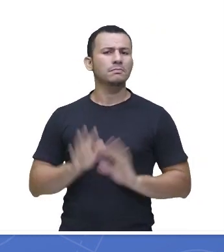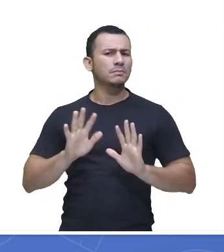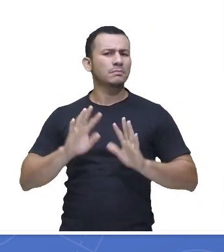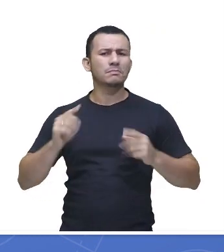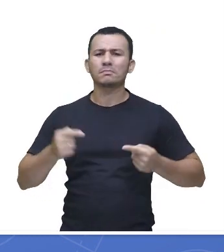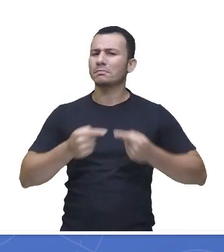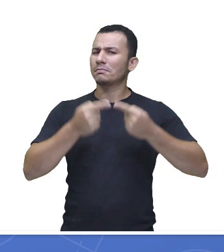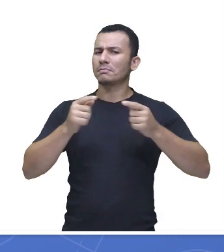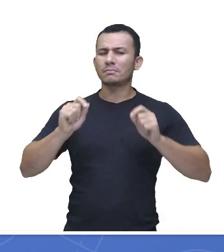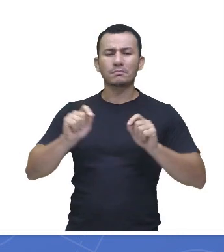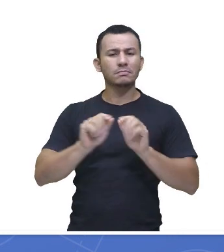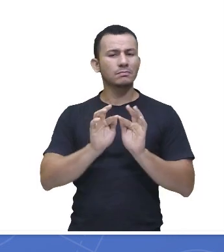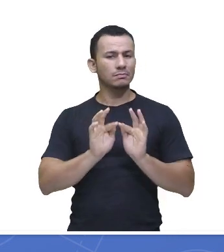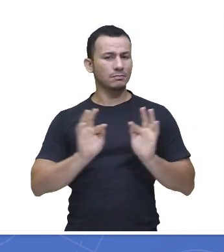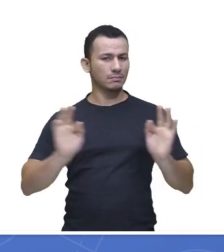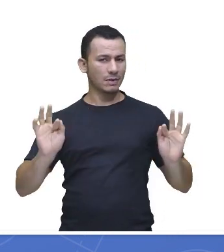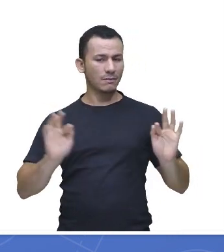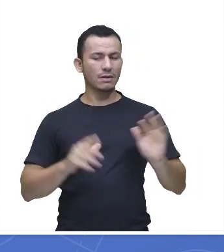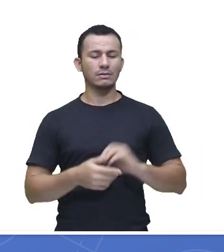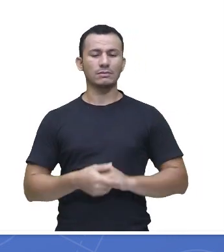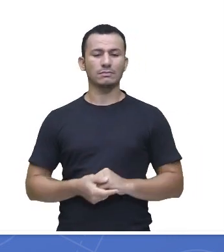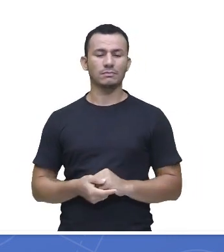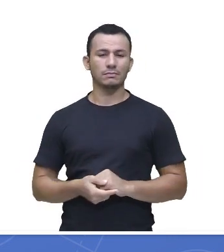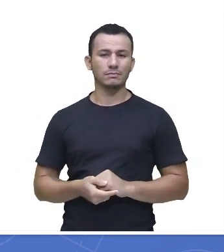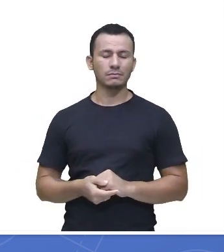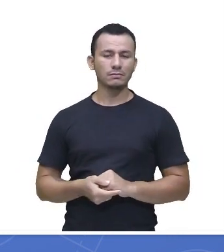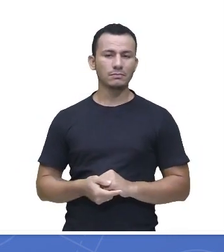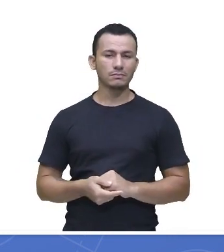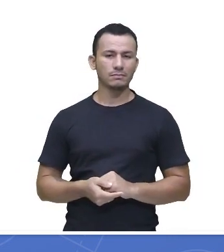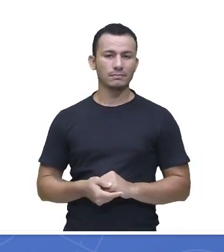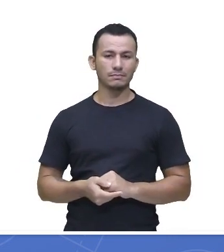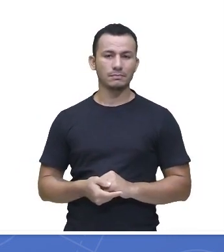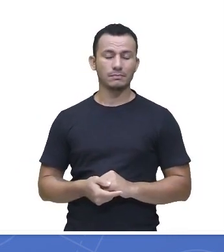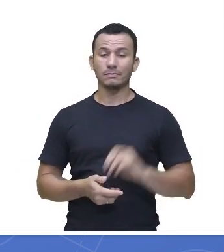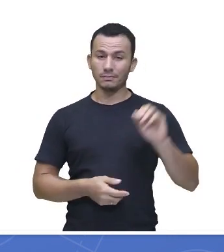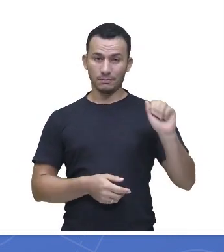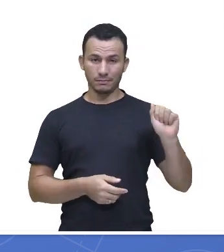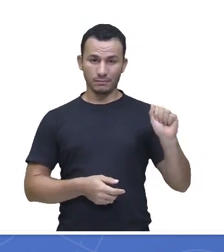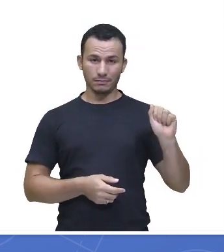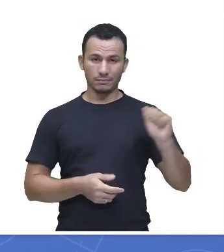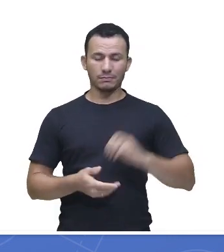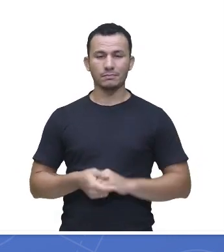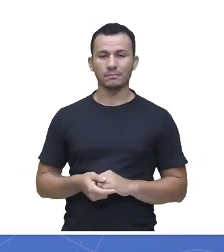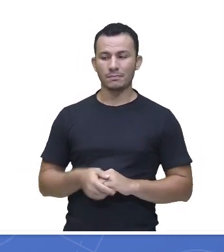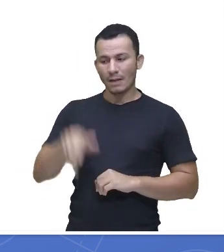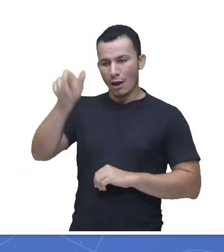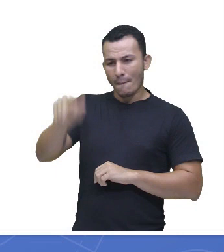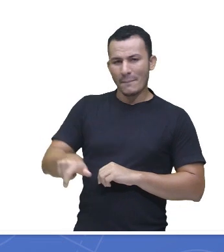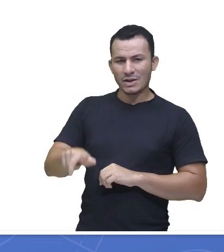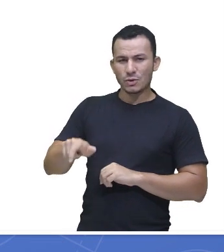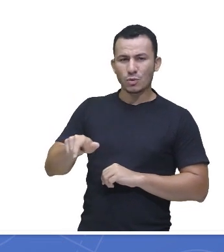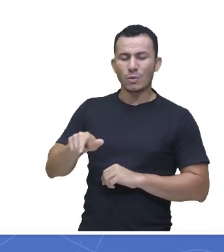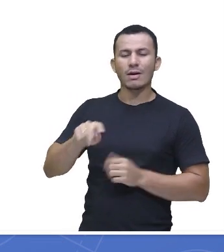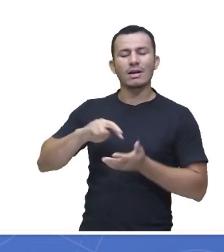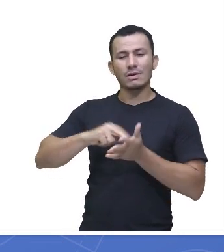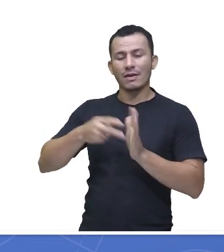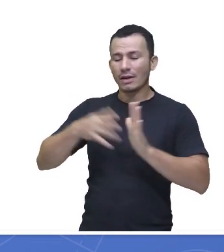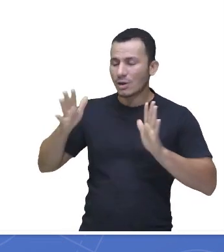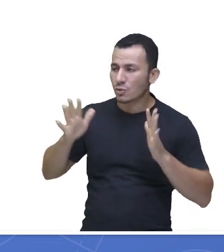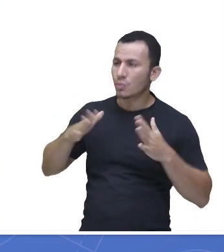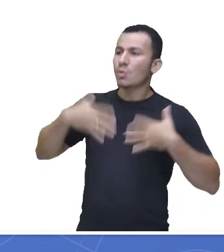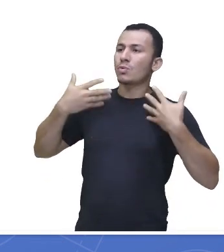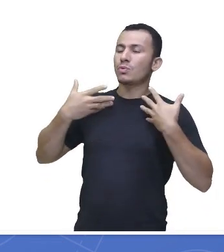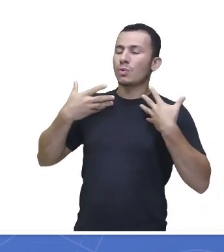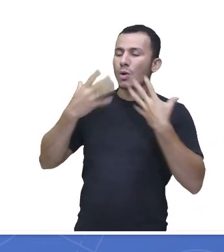é a sugestão que esse adjetivo está propondo, está colocando? Letra A, que o personagem assustou-se tanto que perdeu a